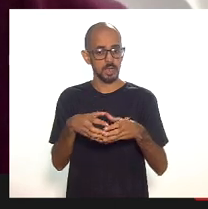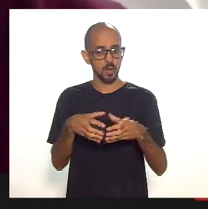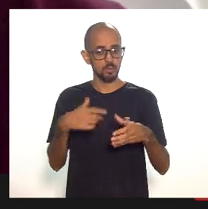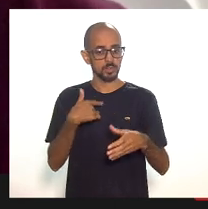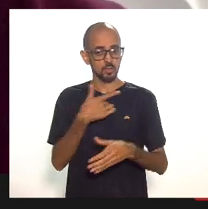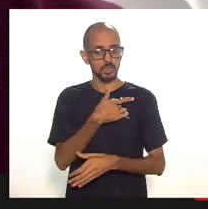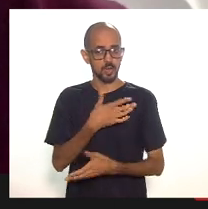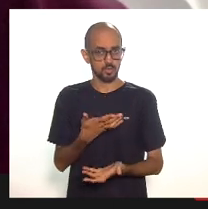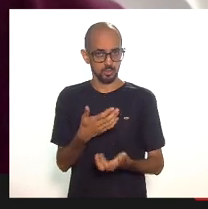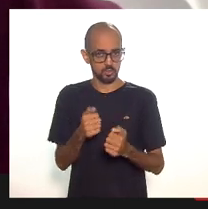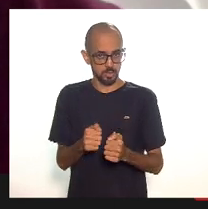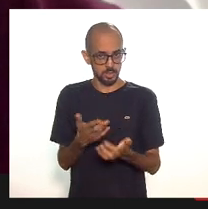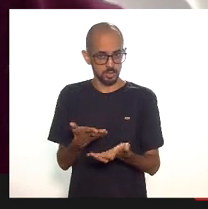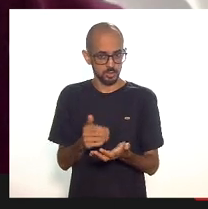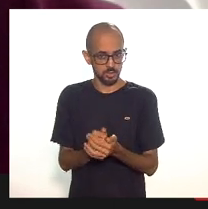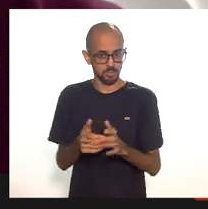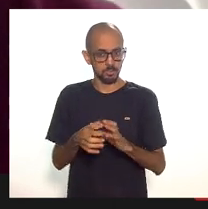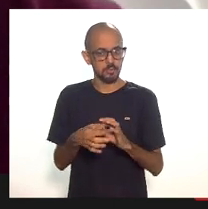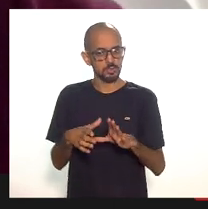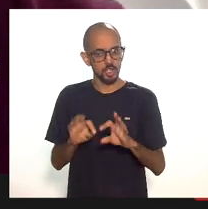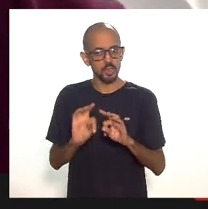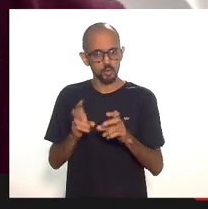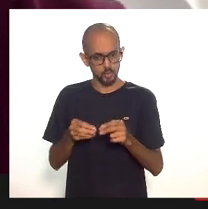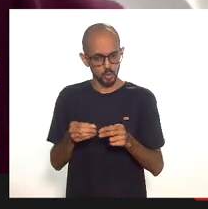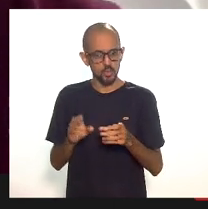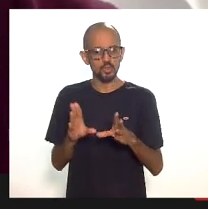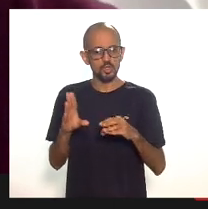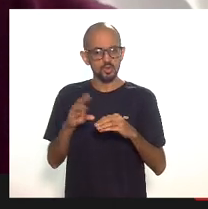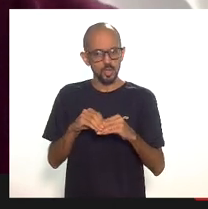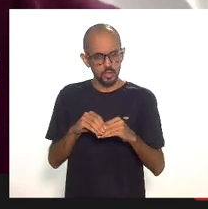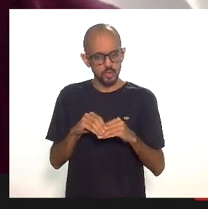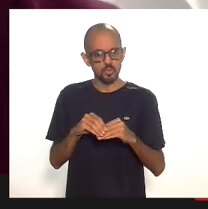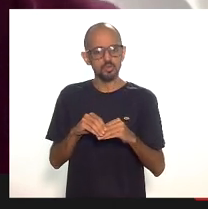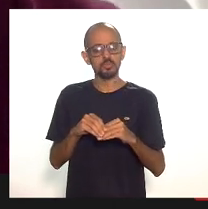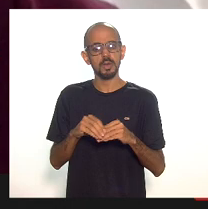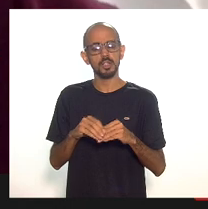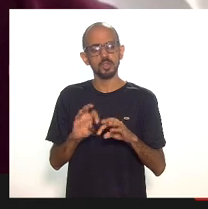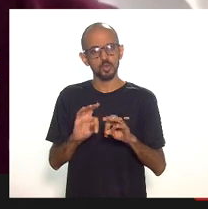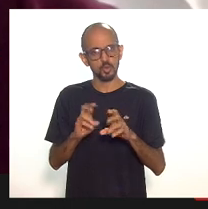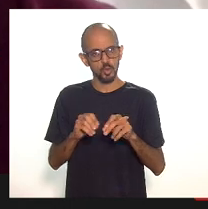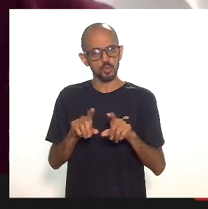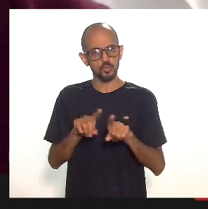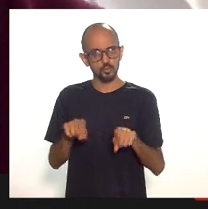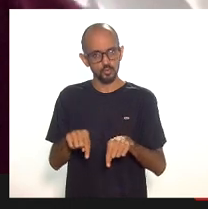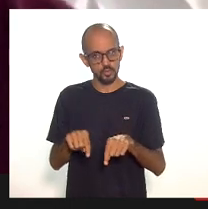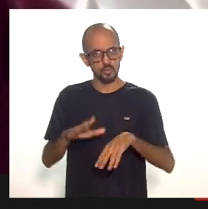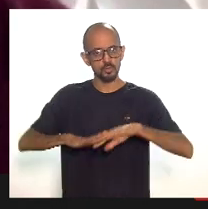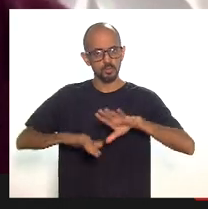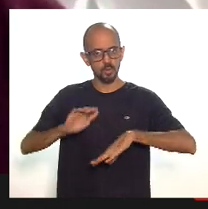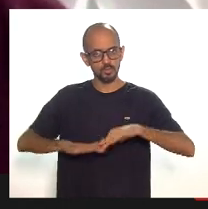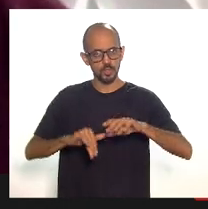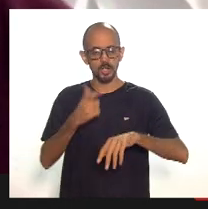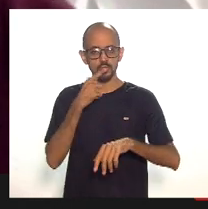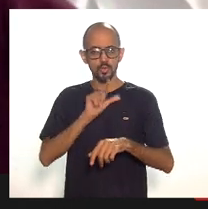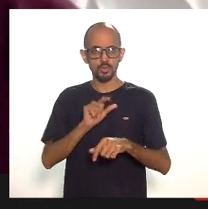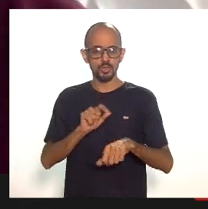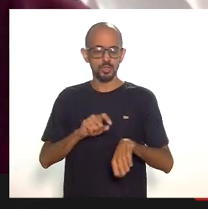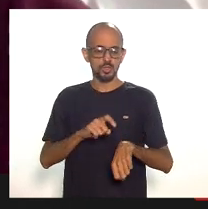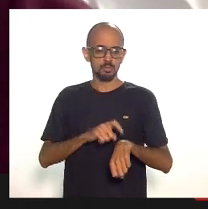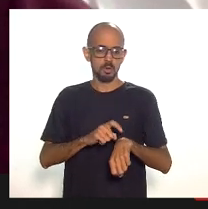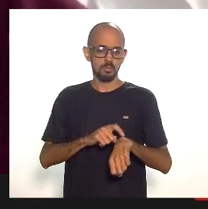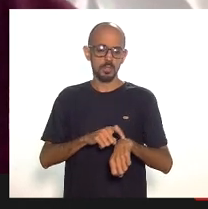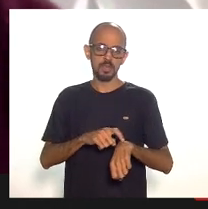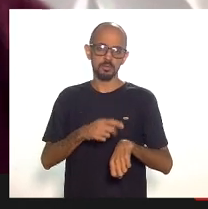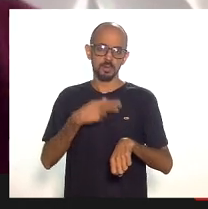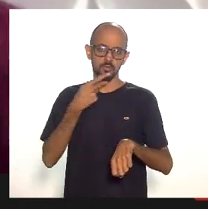vamos permitir, pedir a todo mundo que seja objetivo para que os servidores, os profissionais possam ter vez